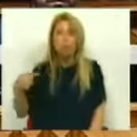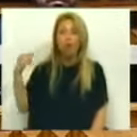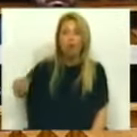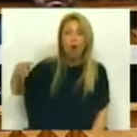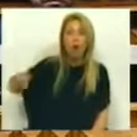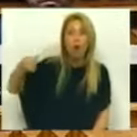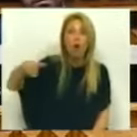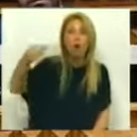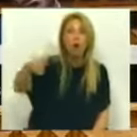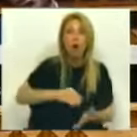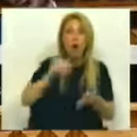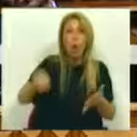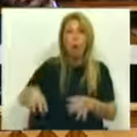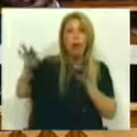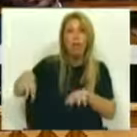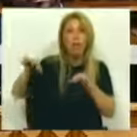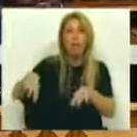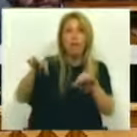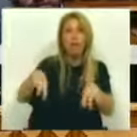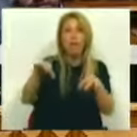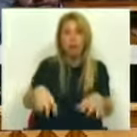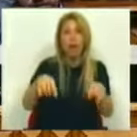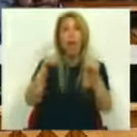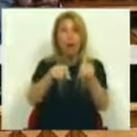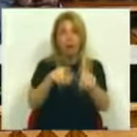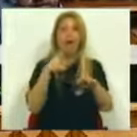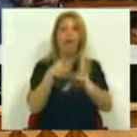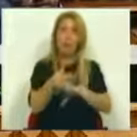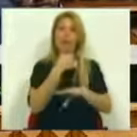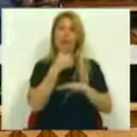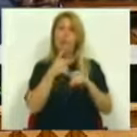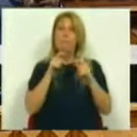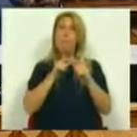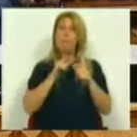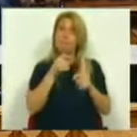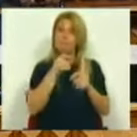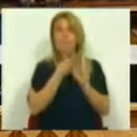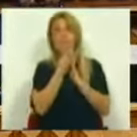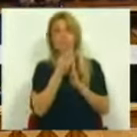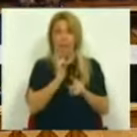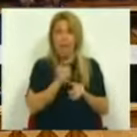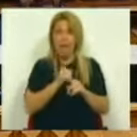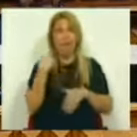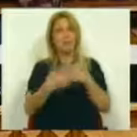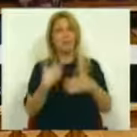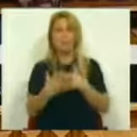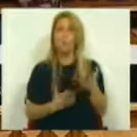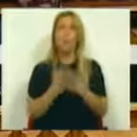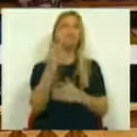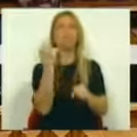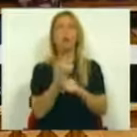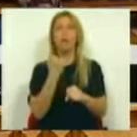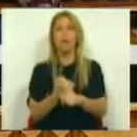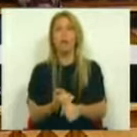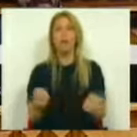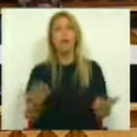o prazo dos seus contratos e que com esta medida vão continuar no mercado de trabalho. Mas também é importante perceber